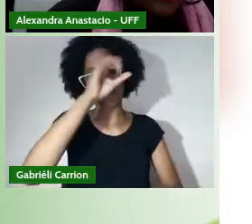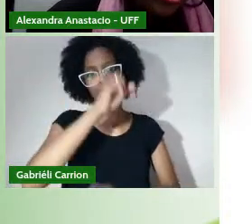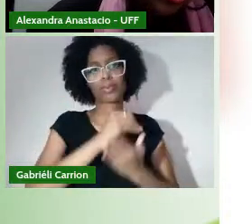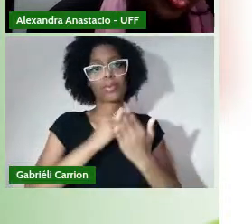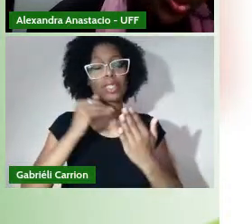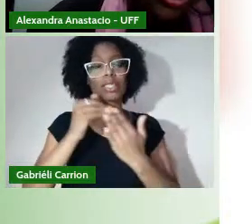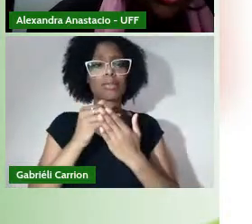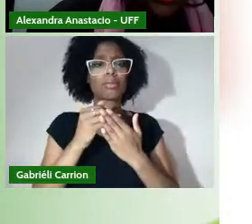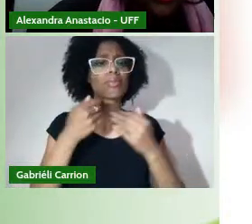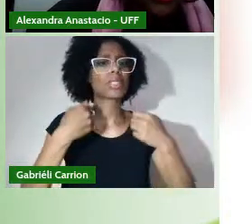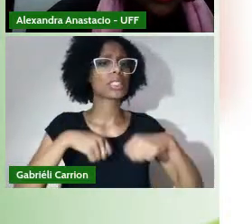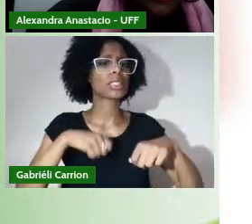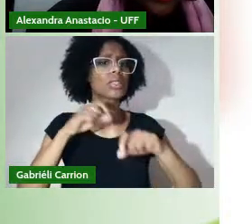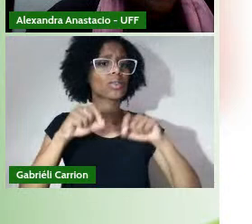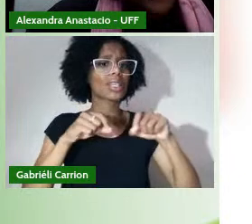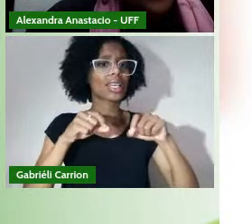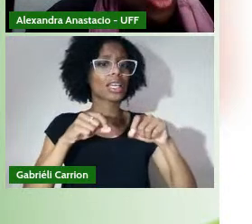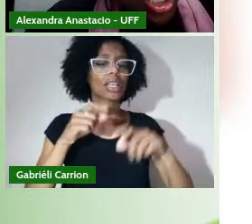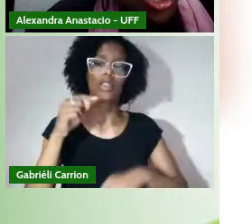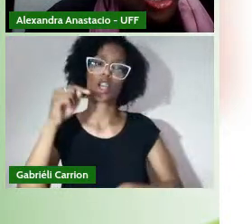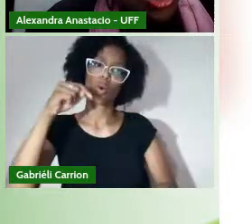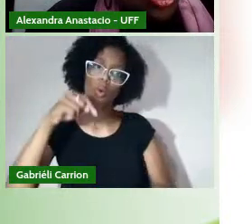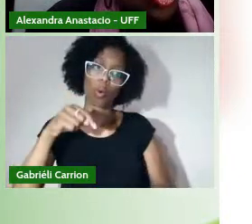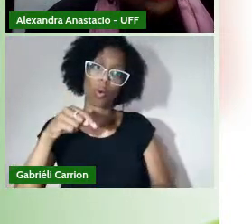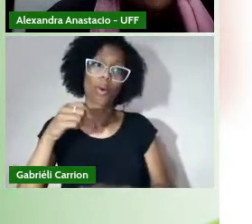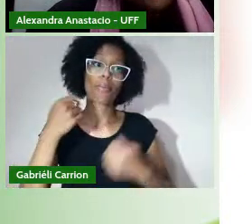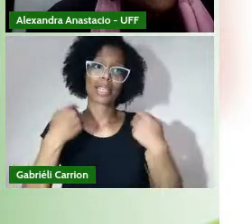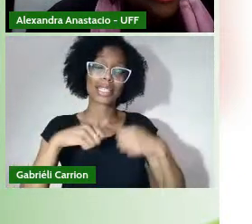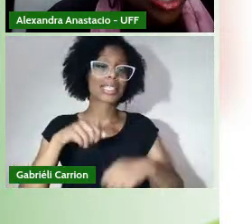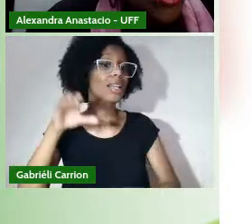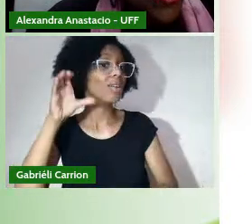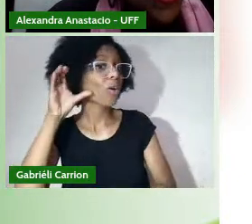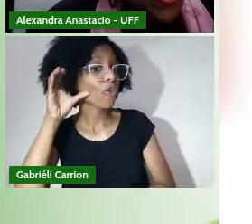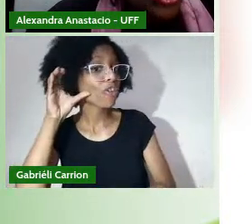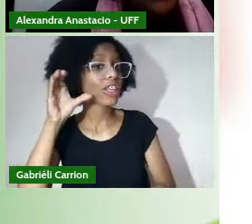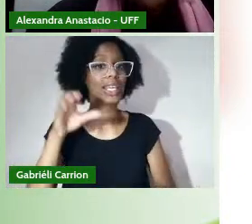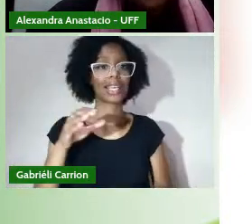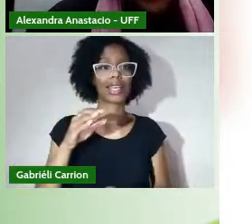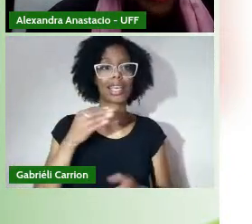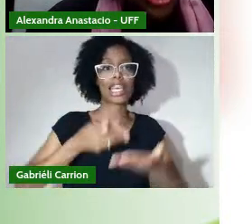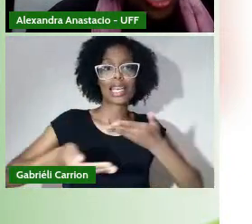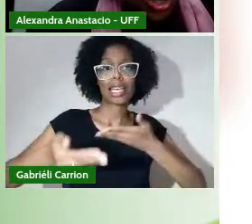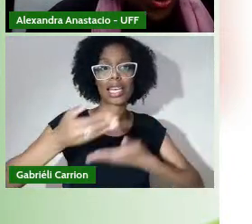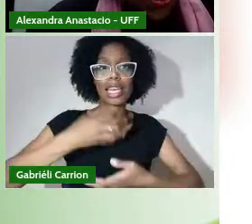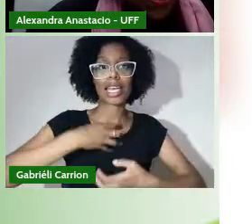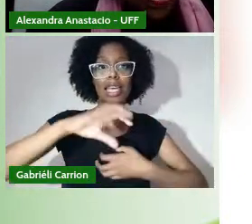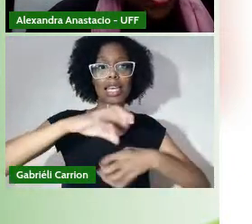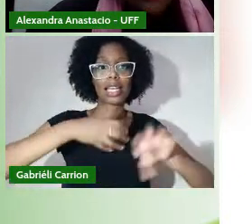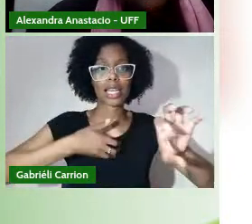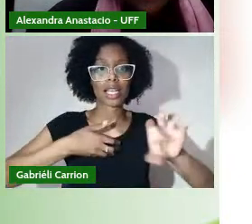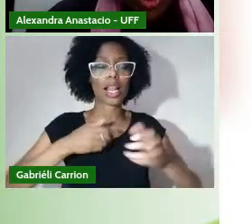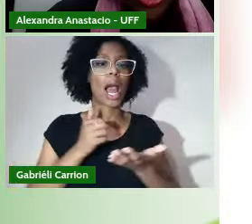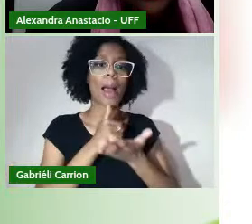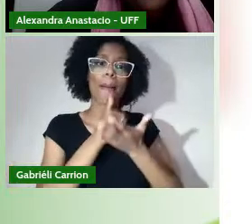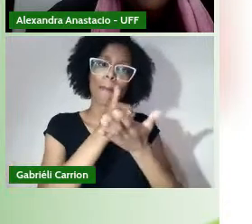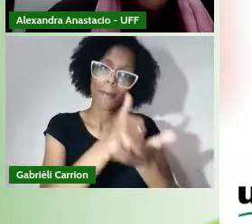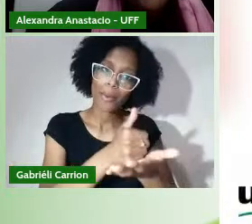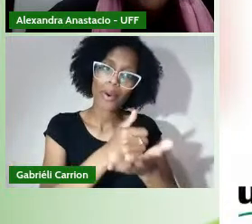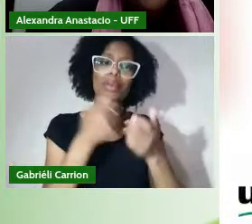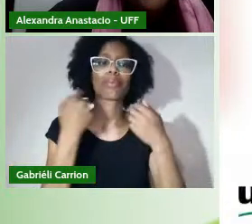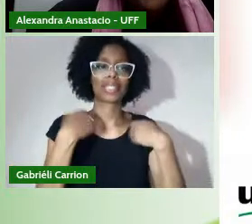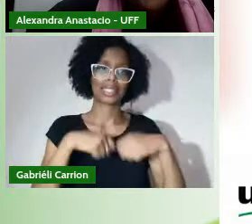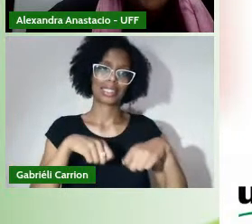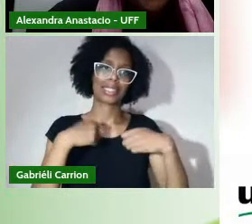um espaço de escuta, de empatia, de interação, de colaboração. Próximo.